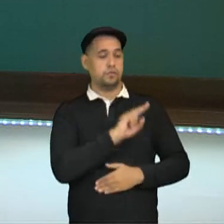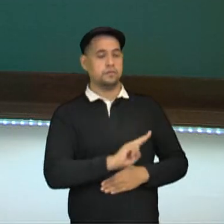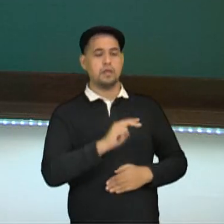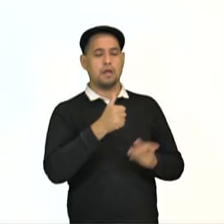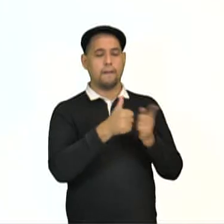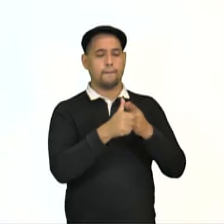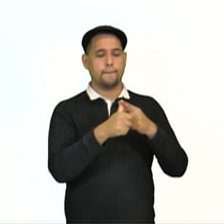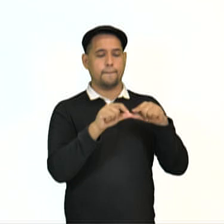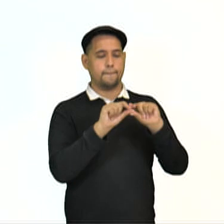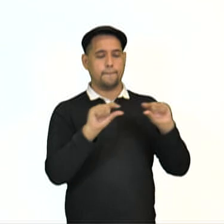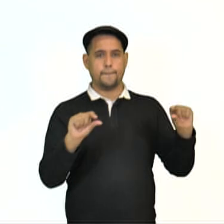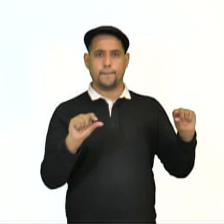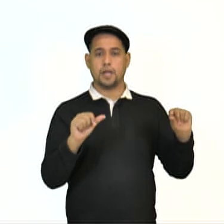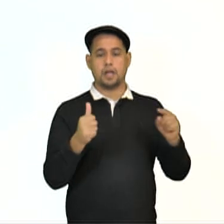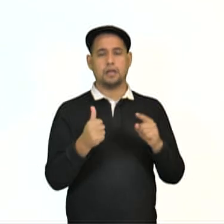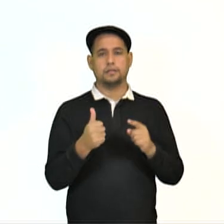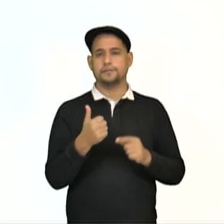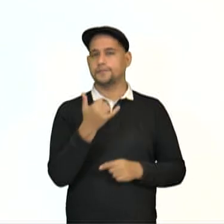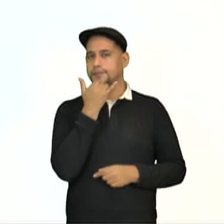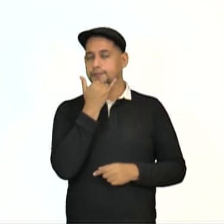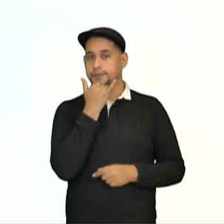a primeira linha com a